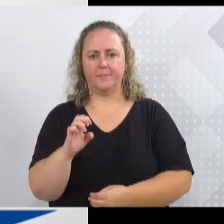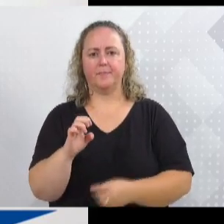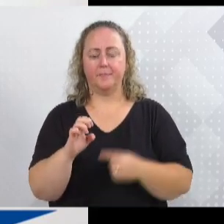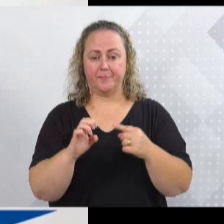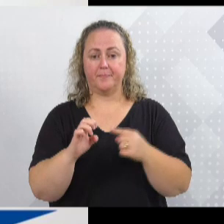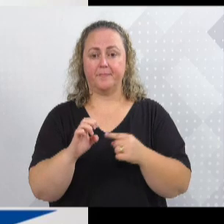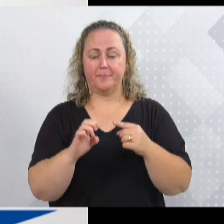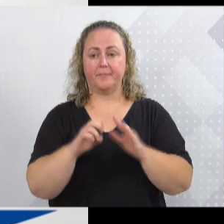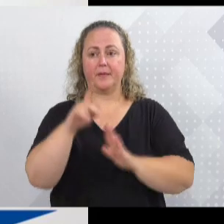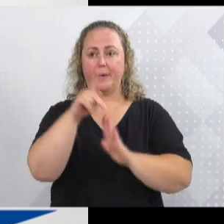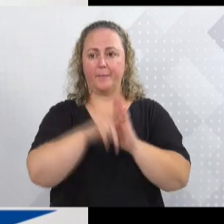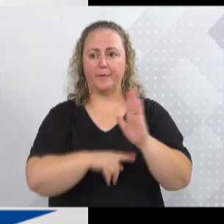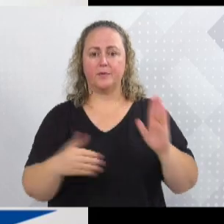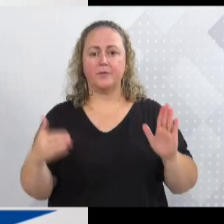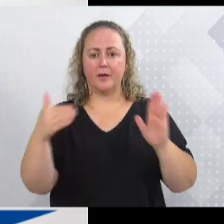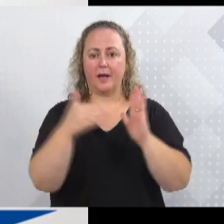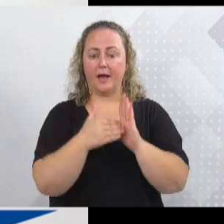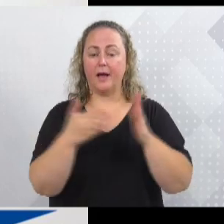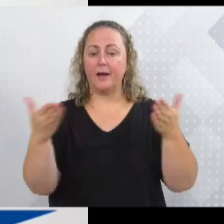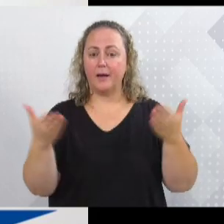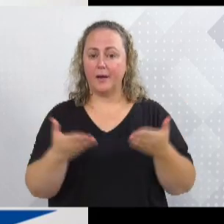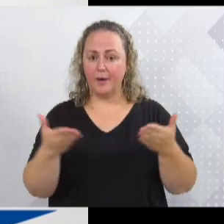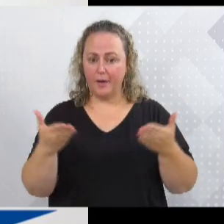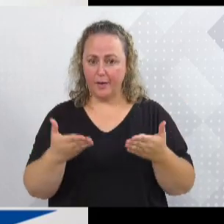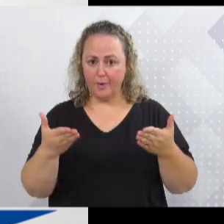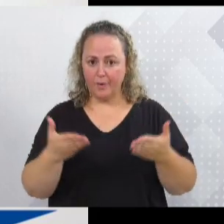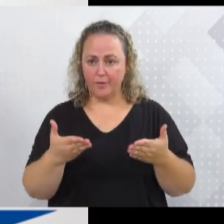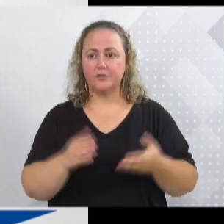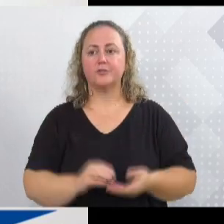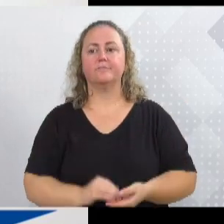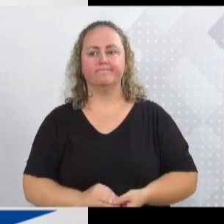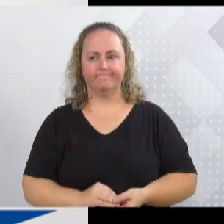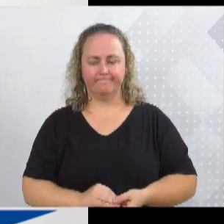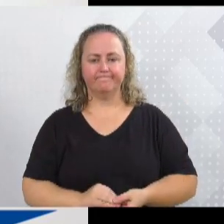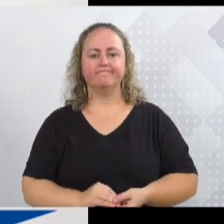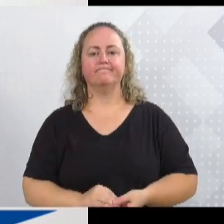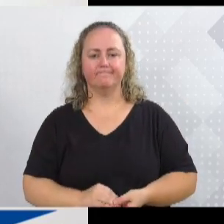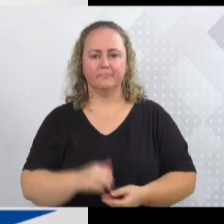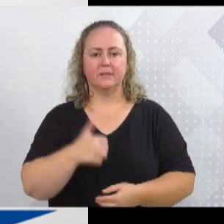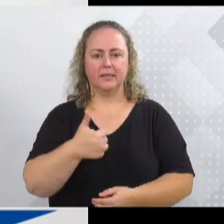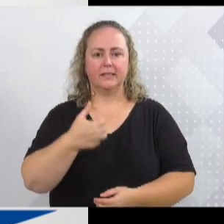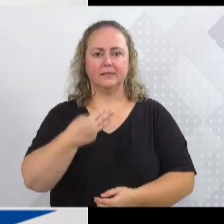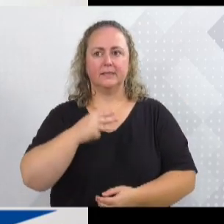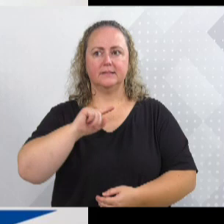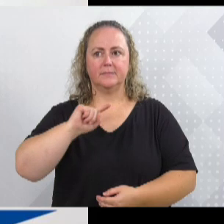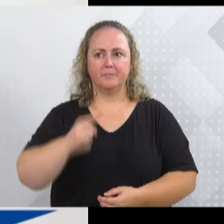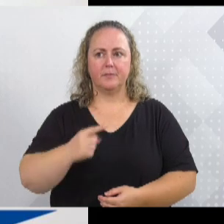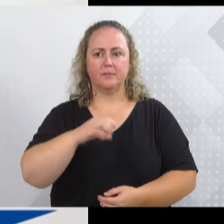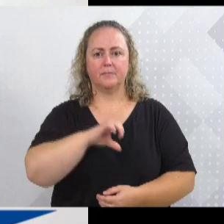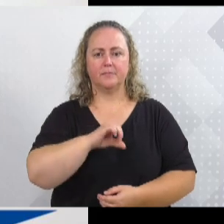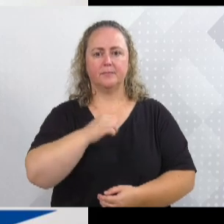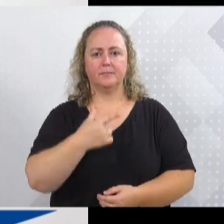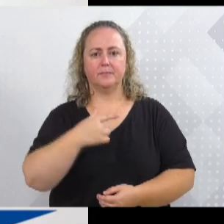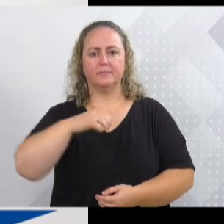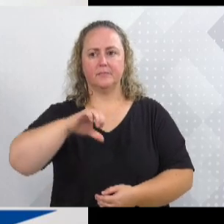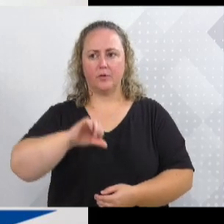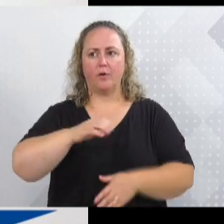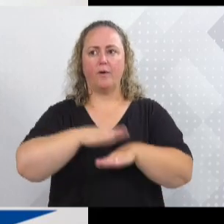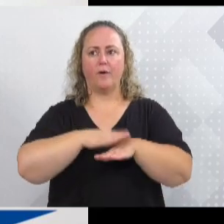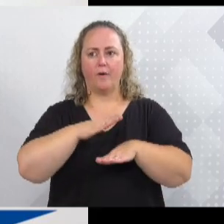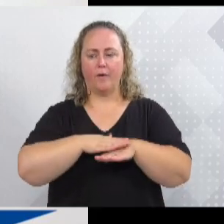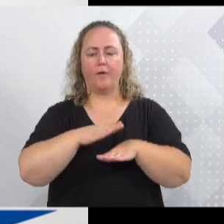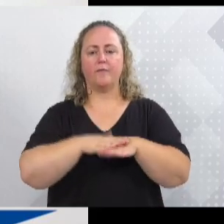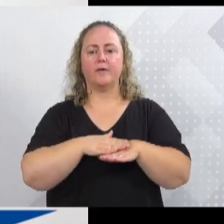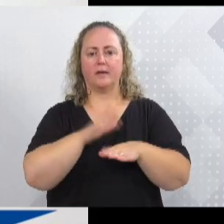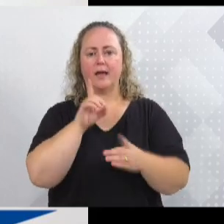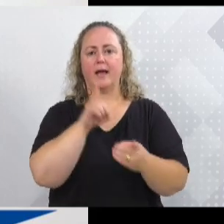projeto que, até o dia de hoje, ele teve já 13.929 procedimentos ou exames ou